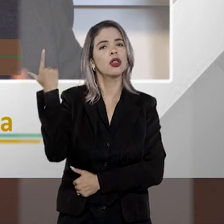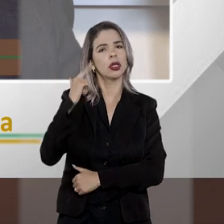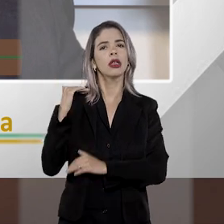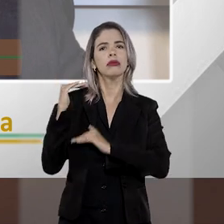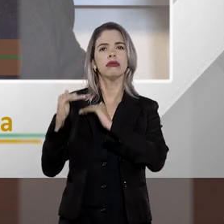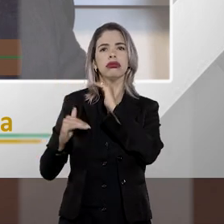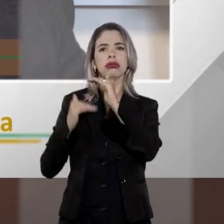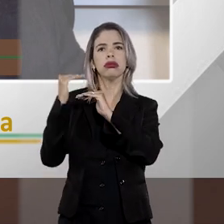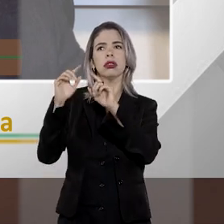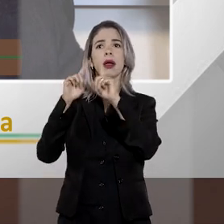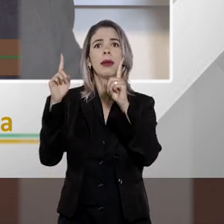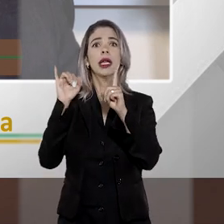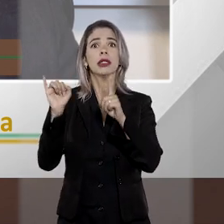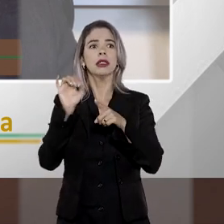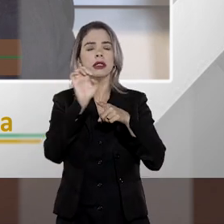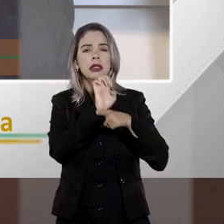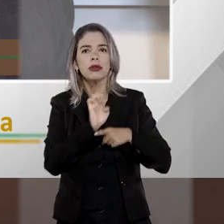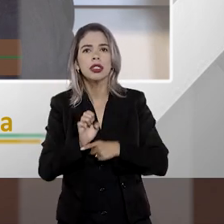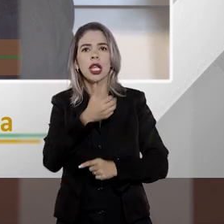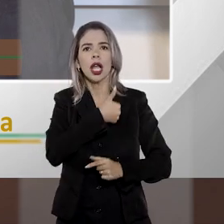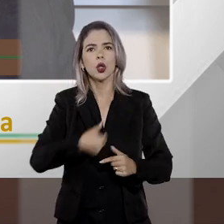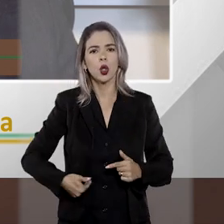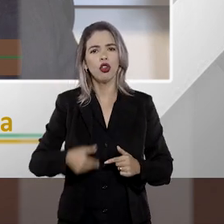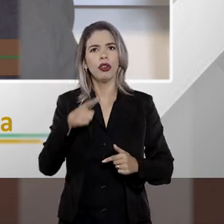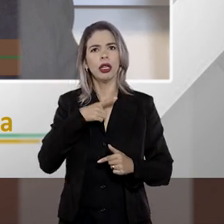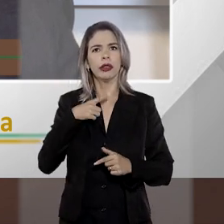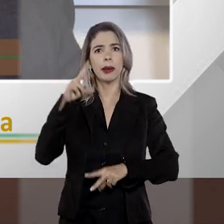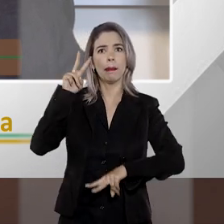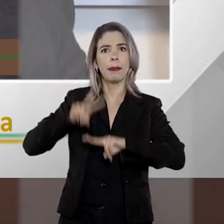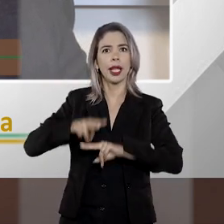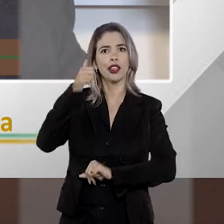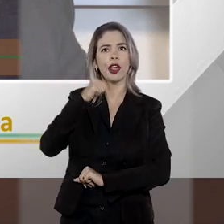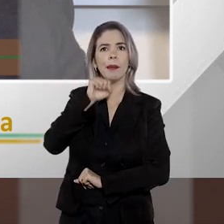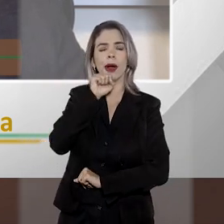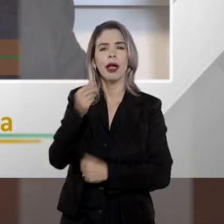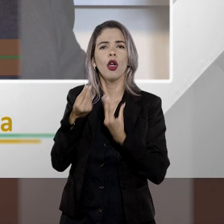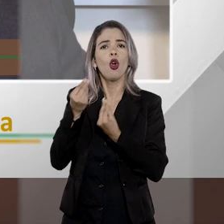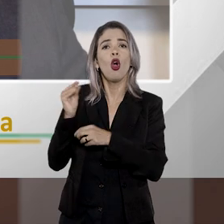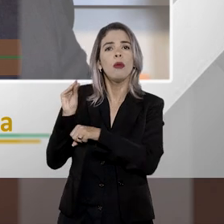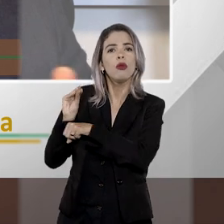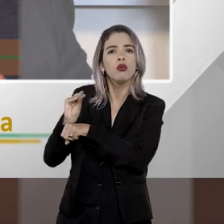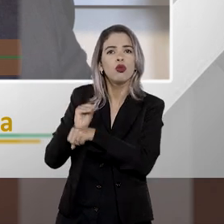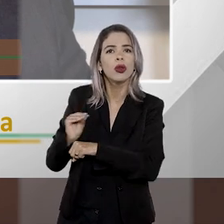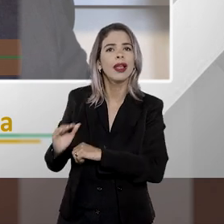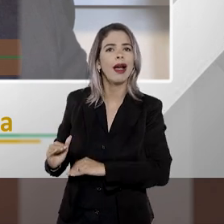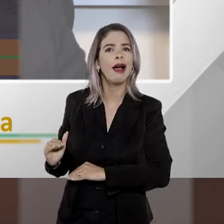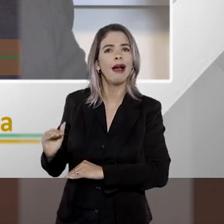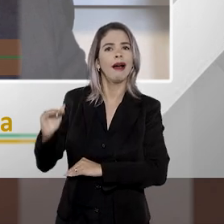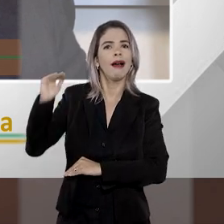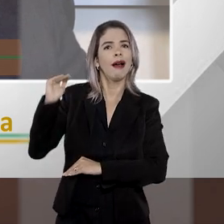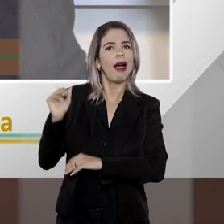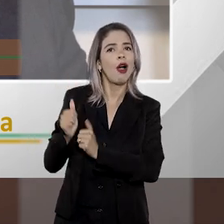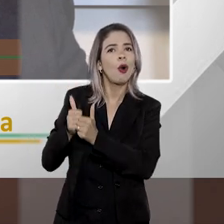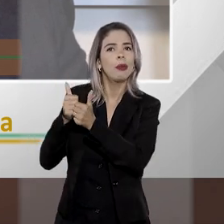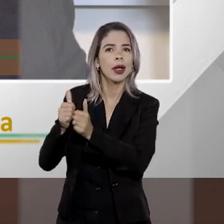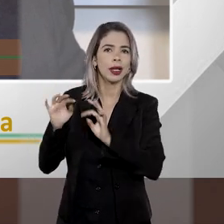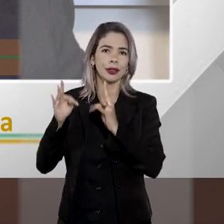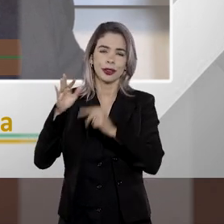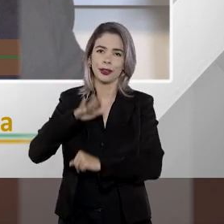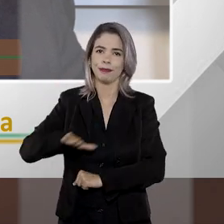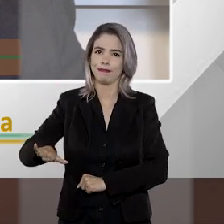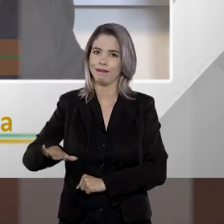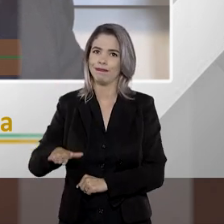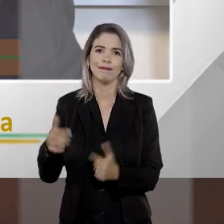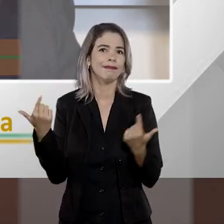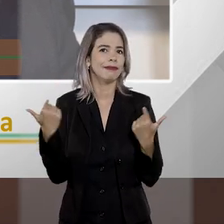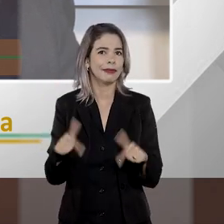realidade, o poder, dever do Estado de executar uma pena privativa de liberdade, entende-se, e o Supremo Tribunal Federal e o Superior Tribunal de